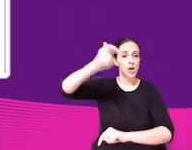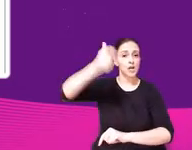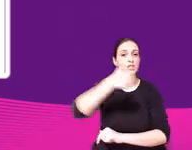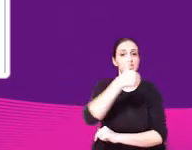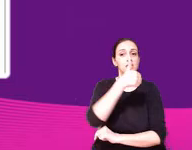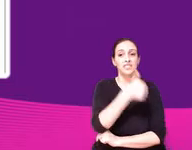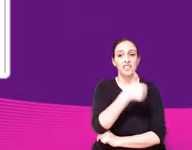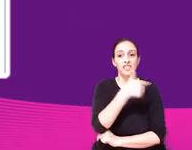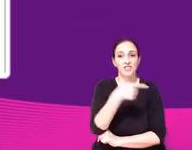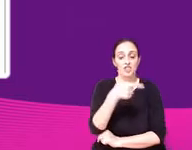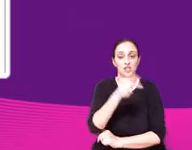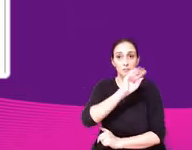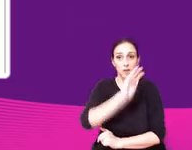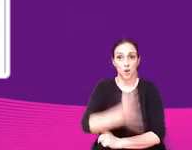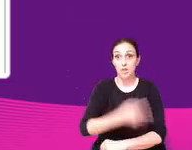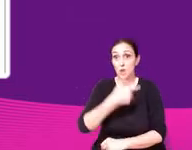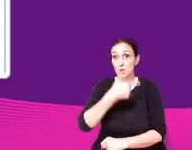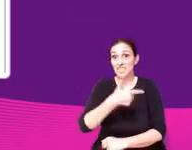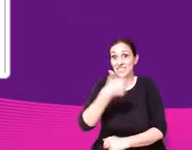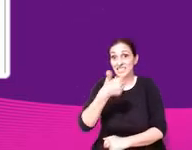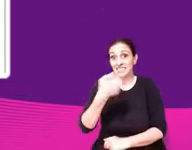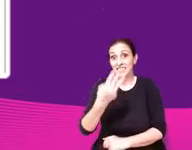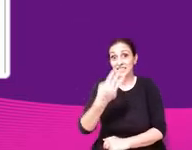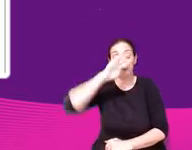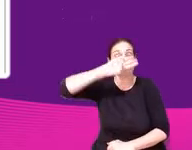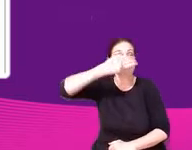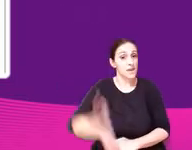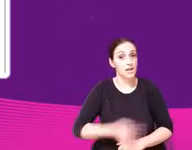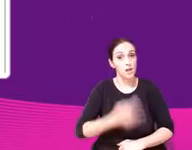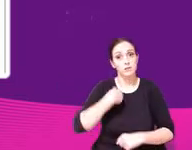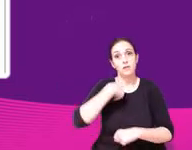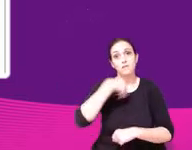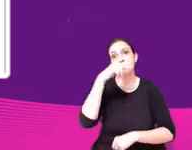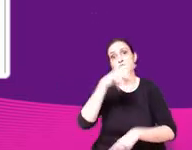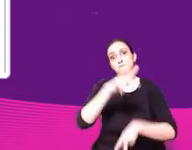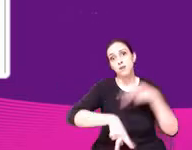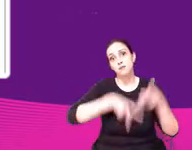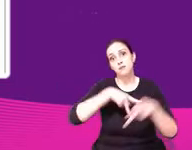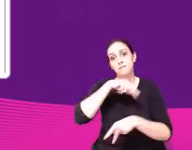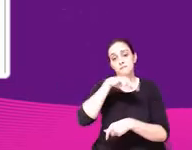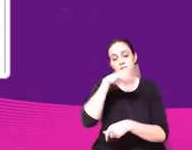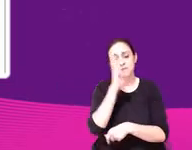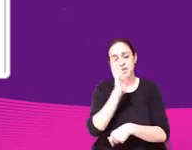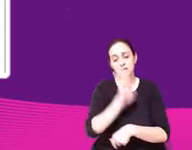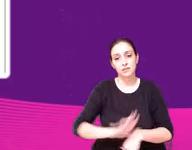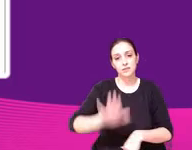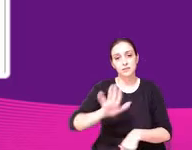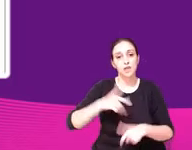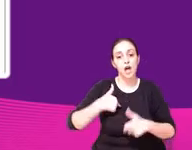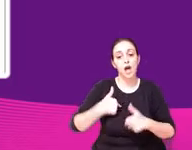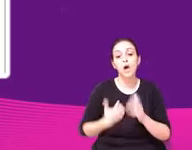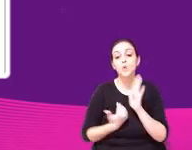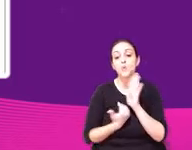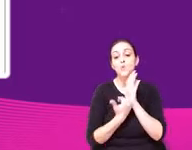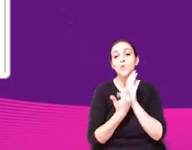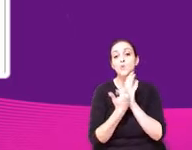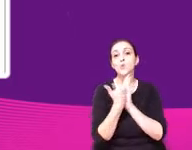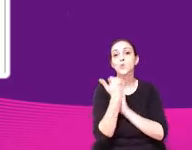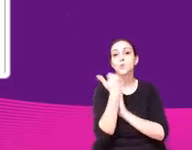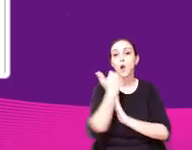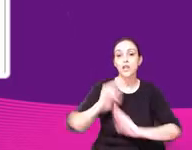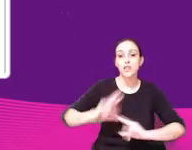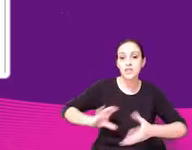213 milhões, enquanto que o número absoluto de transplantes aumentou 20 vezes. Se a